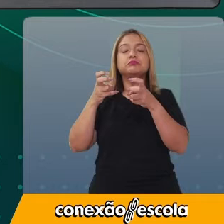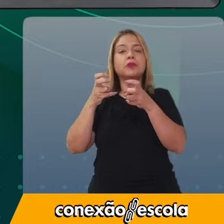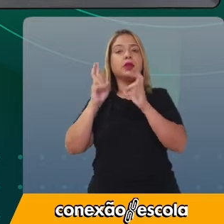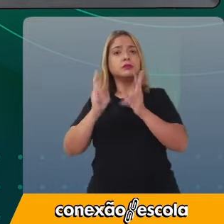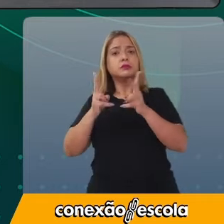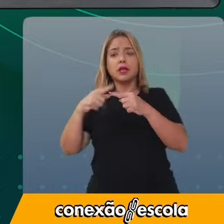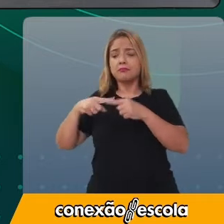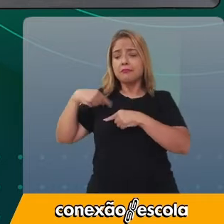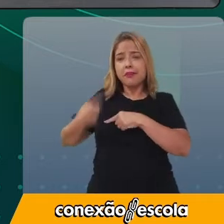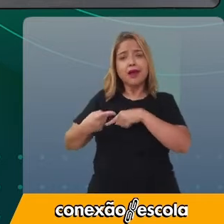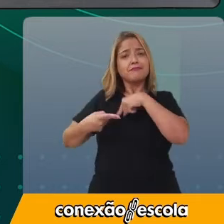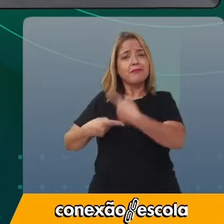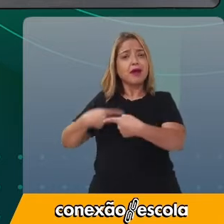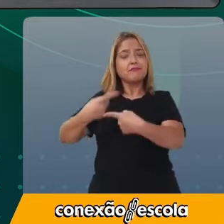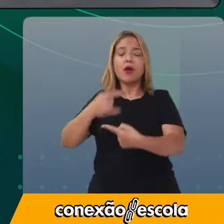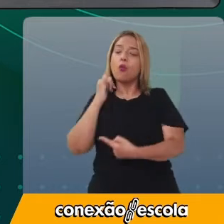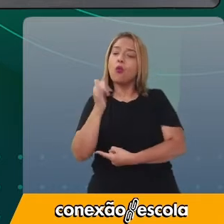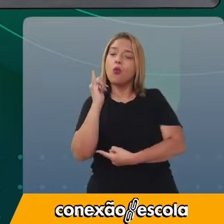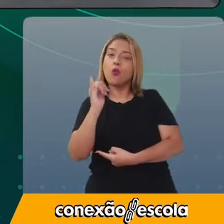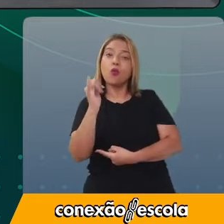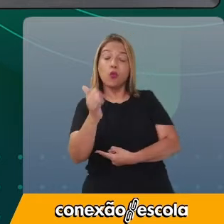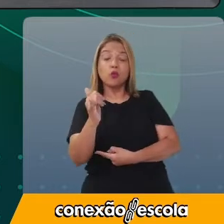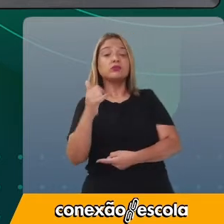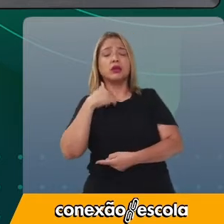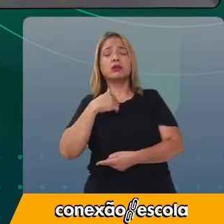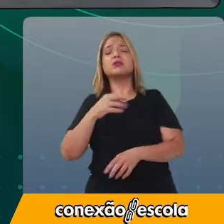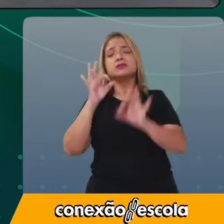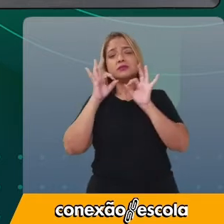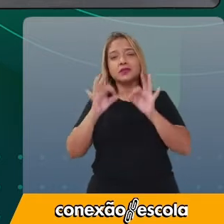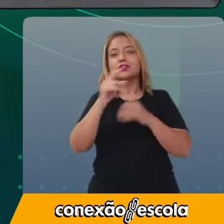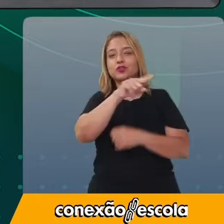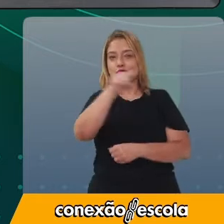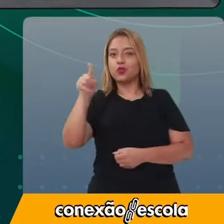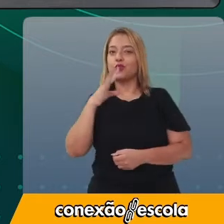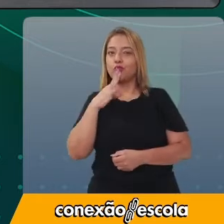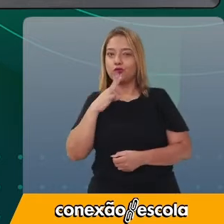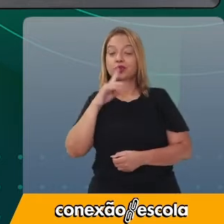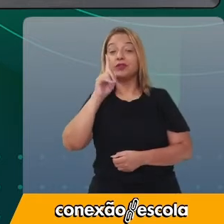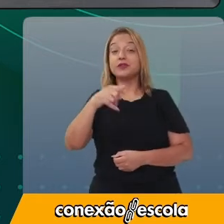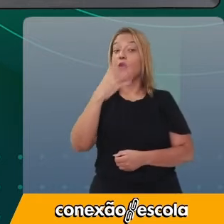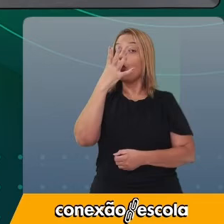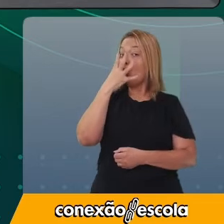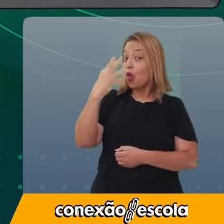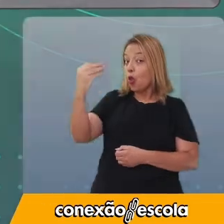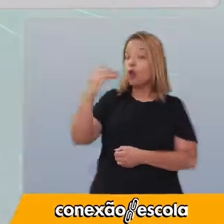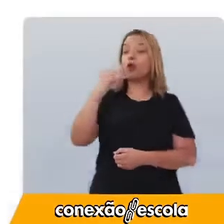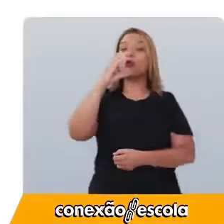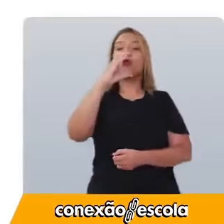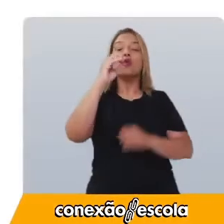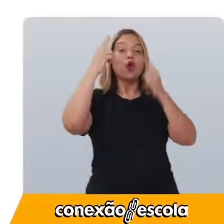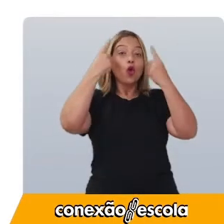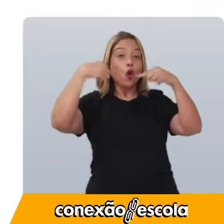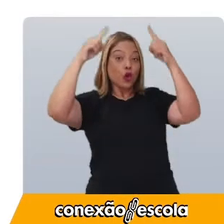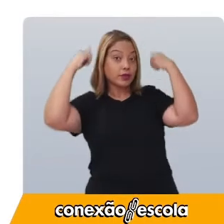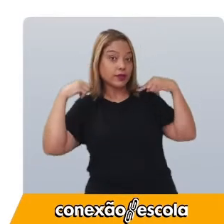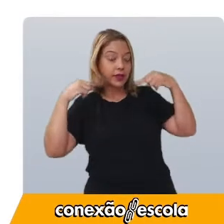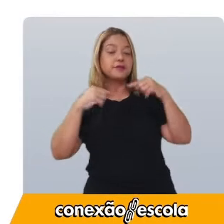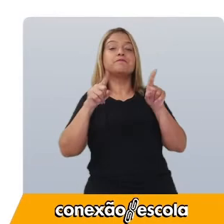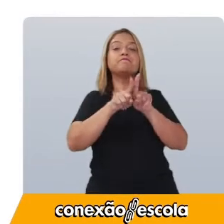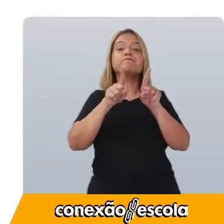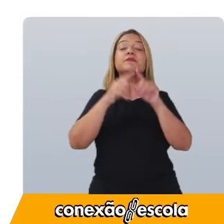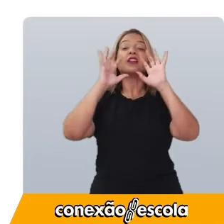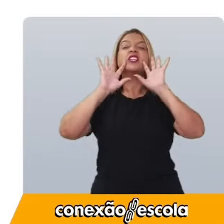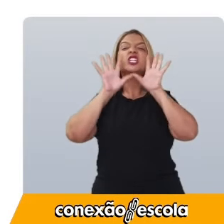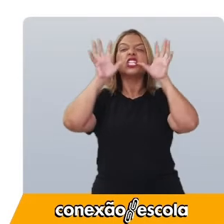geração. Tenho certeza que vocês já ouviram algumas. O lobo e o cordeiro, o leão e